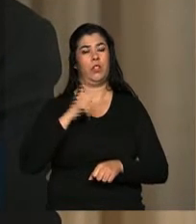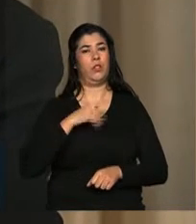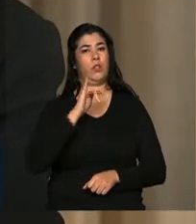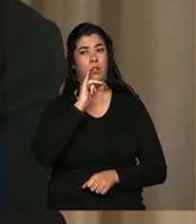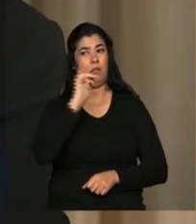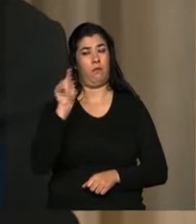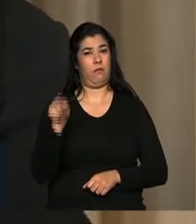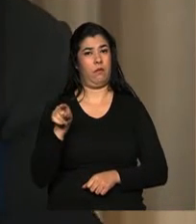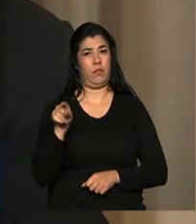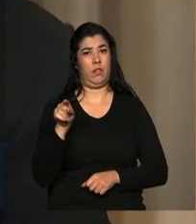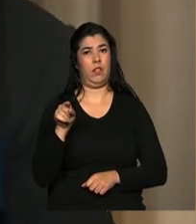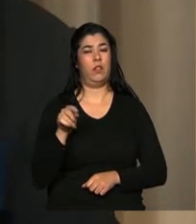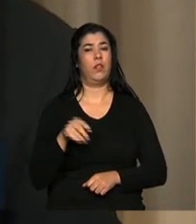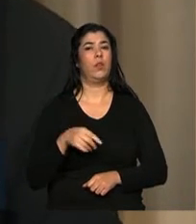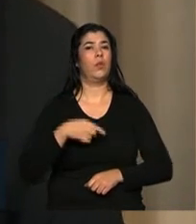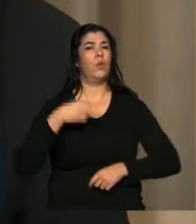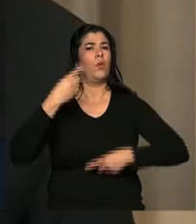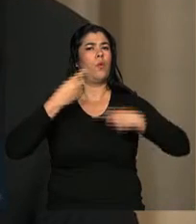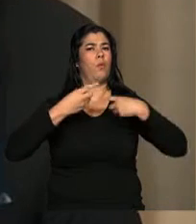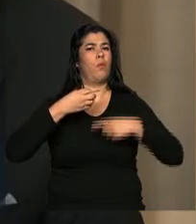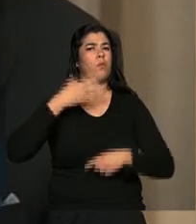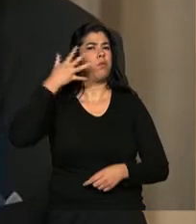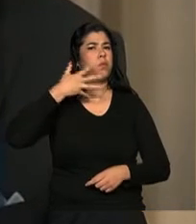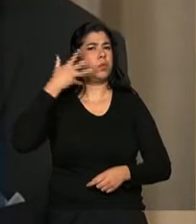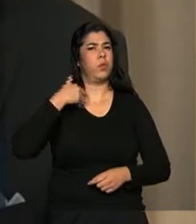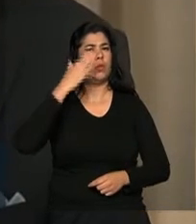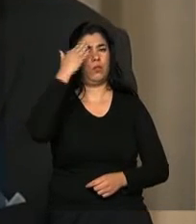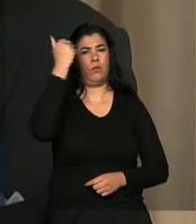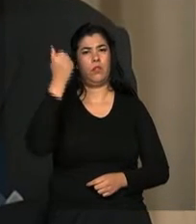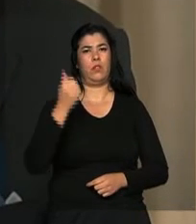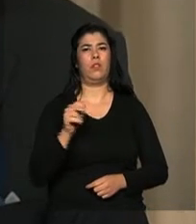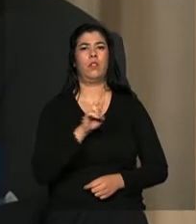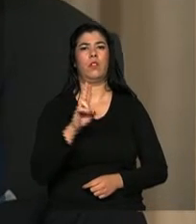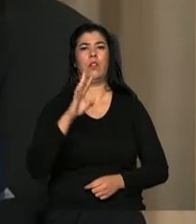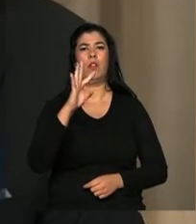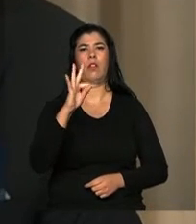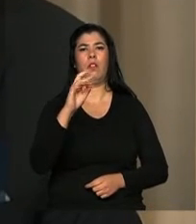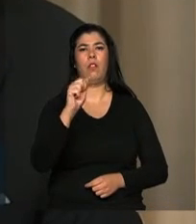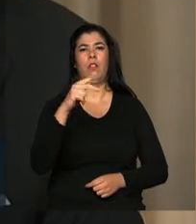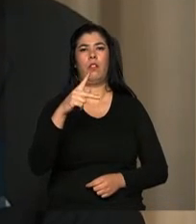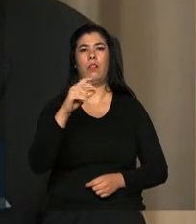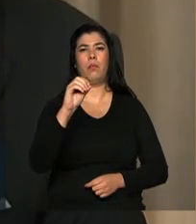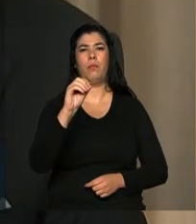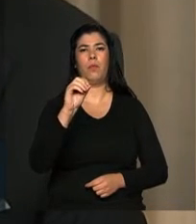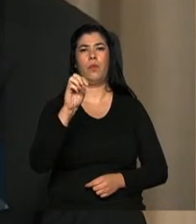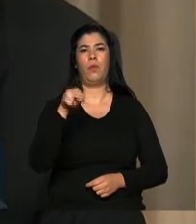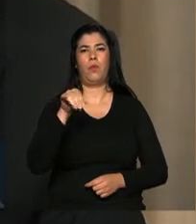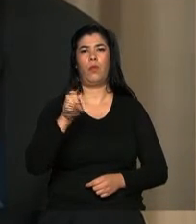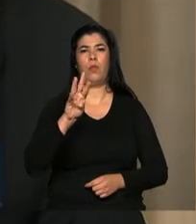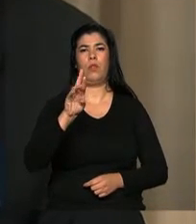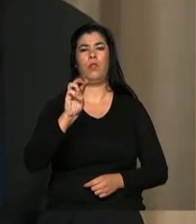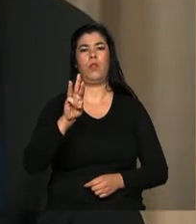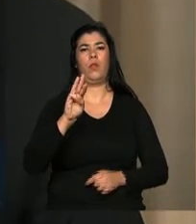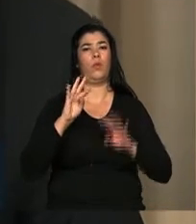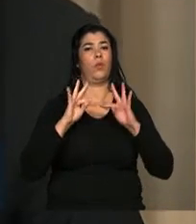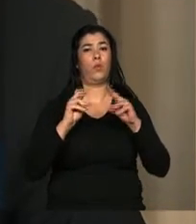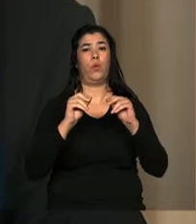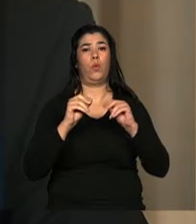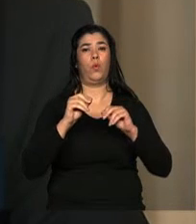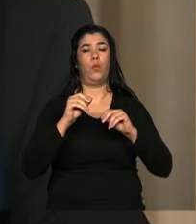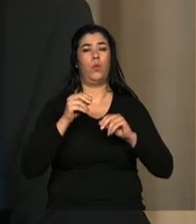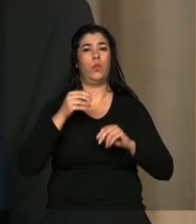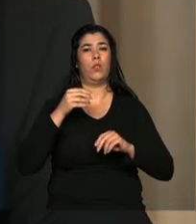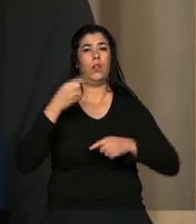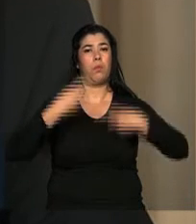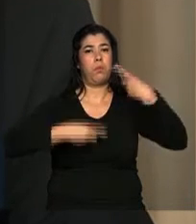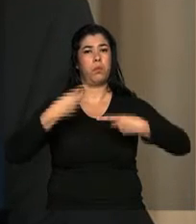dizer isso. Um político famoso, Tip O'Neill, diz que toda política é local. Eu